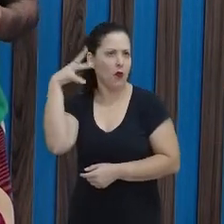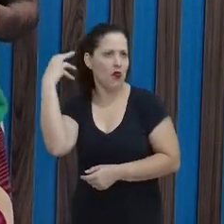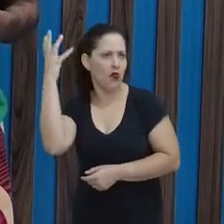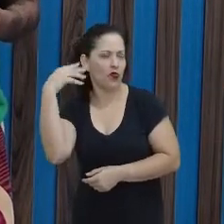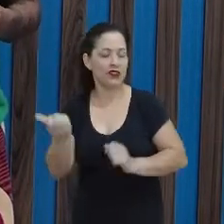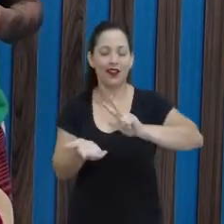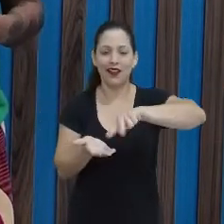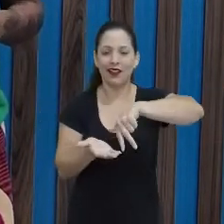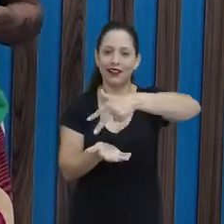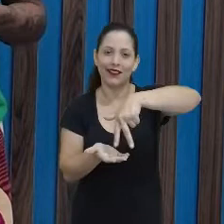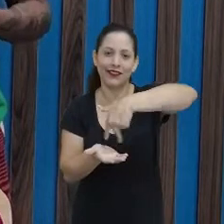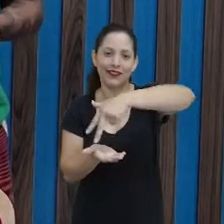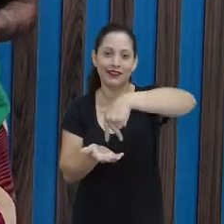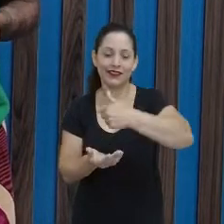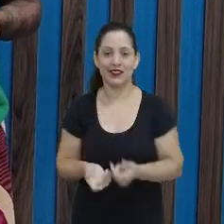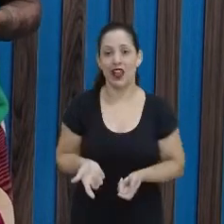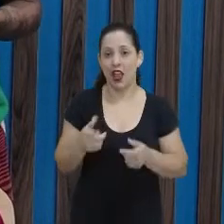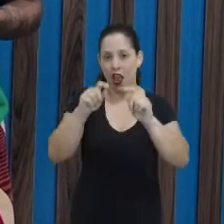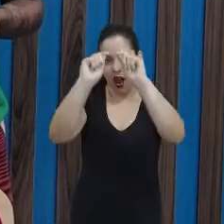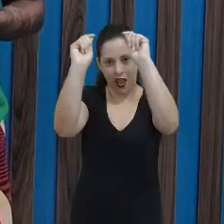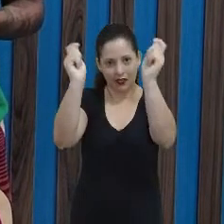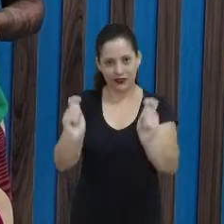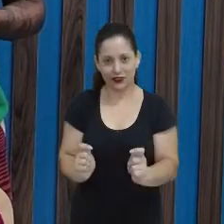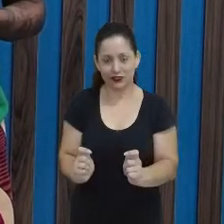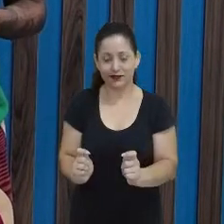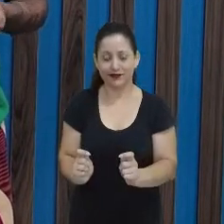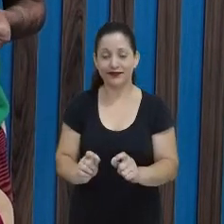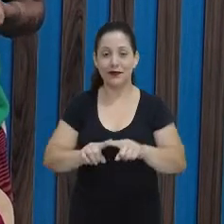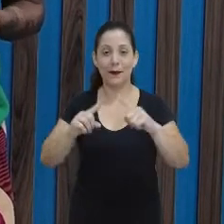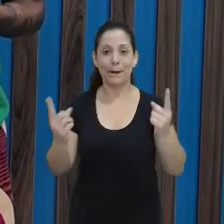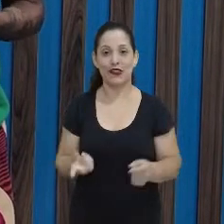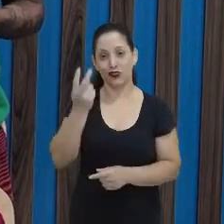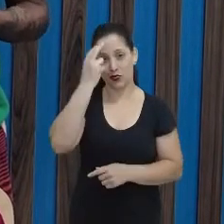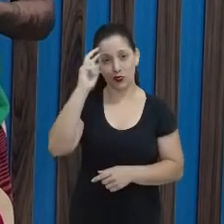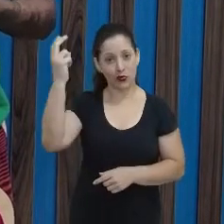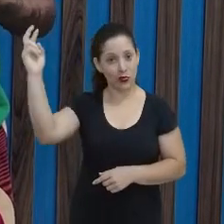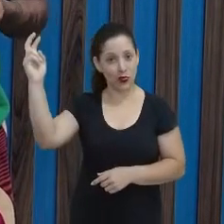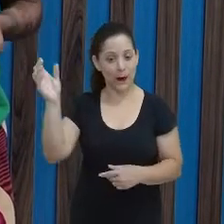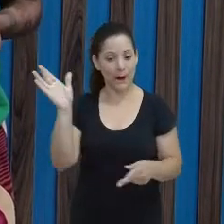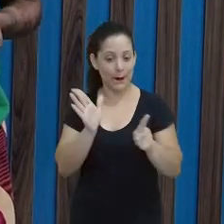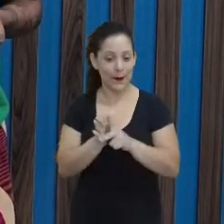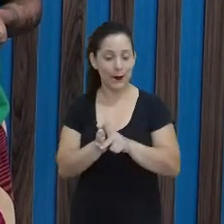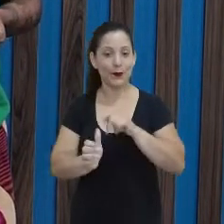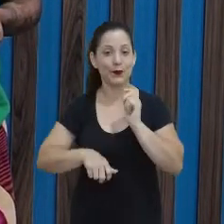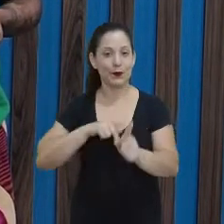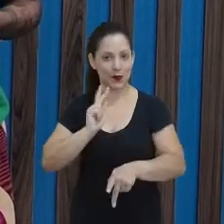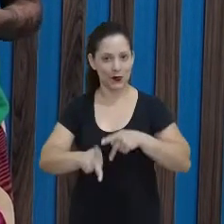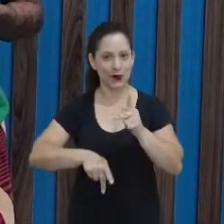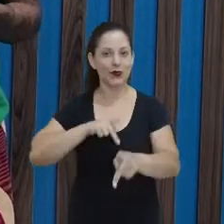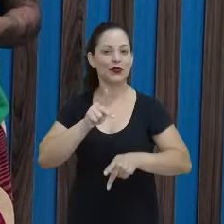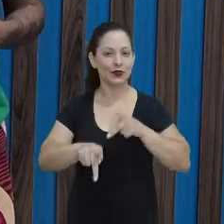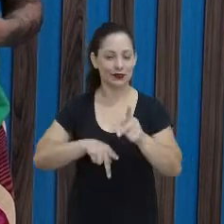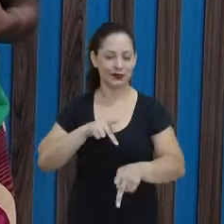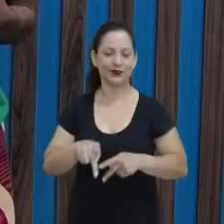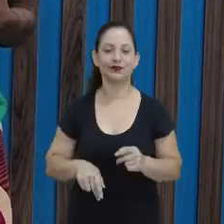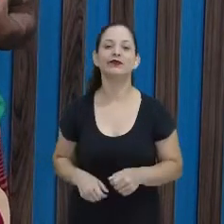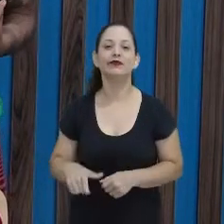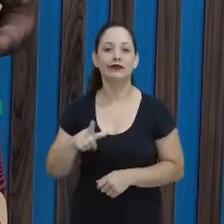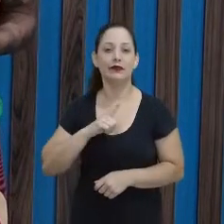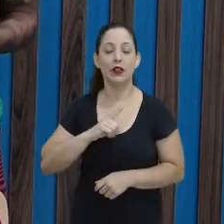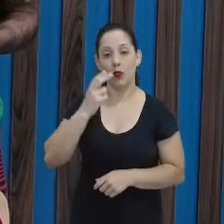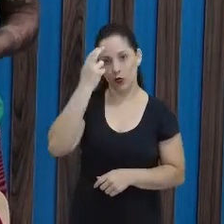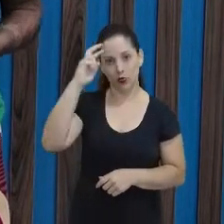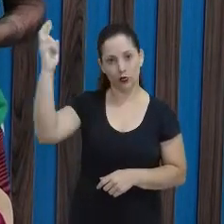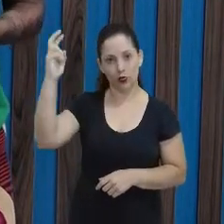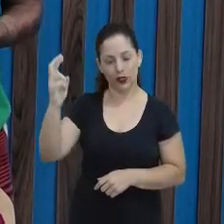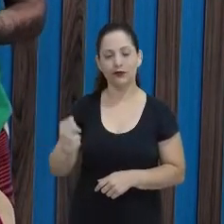tipo de dança, só um tipo de arte. E a cultura ela é feita mesmo pelo povo também, e por isso que se tem uma cultura